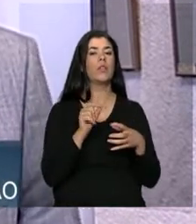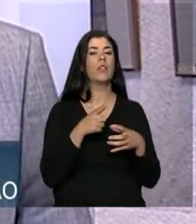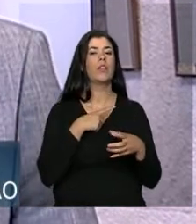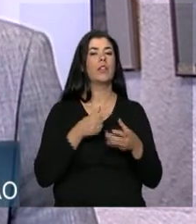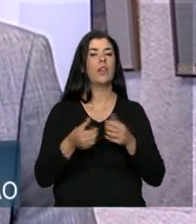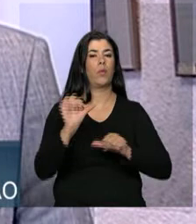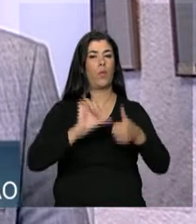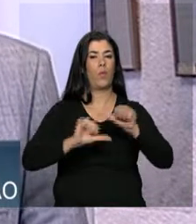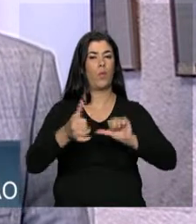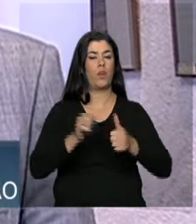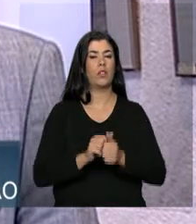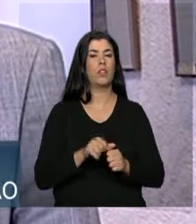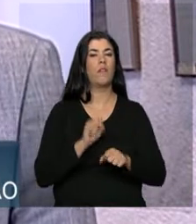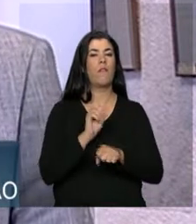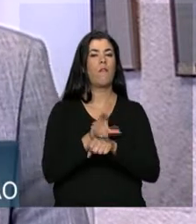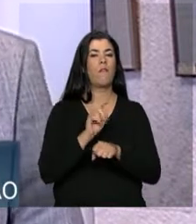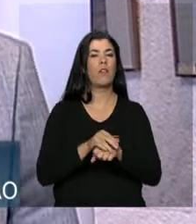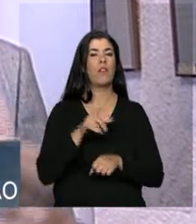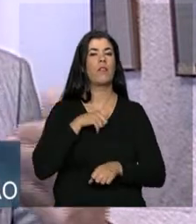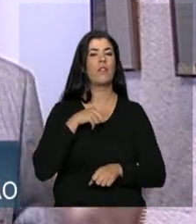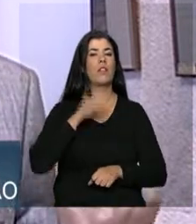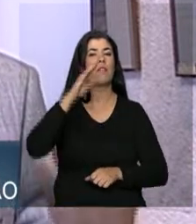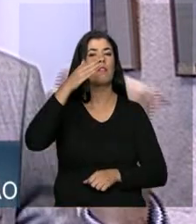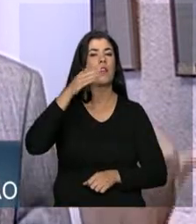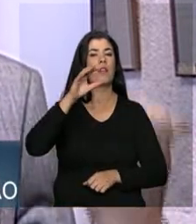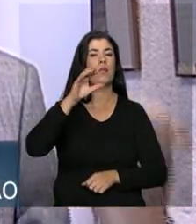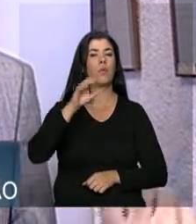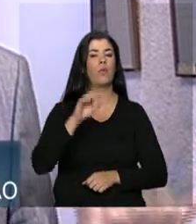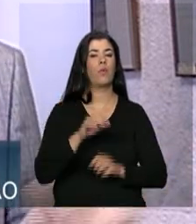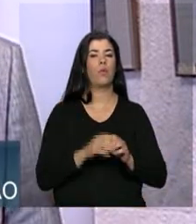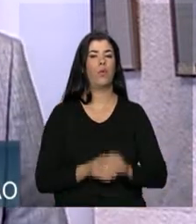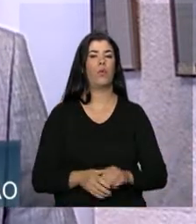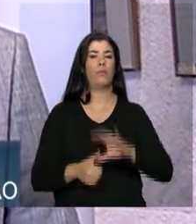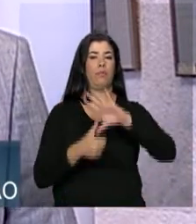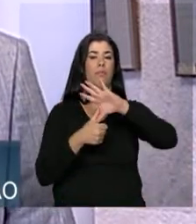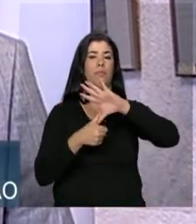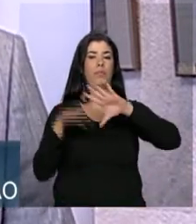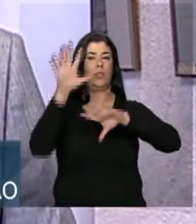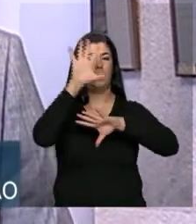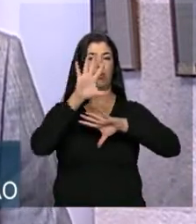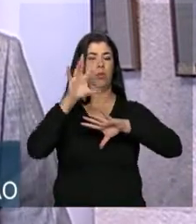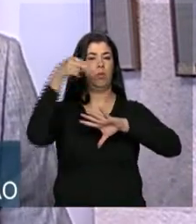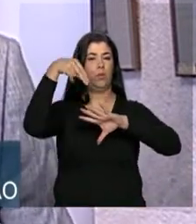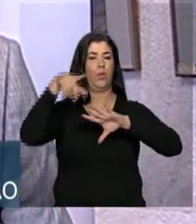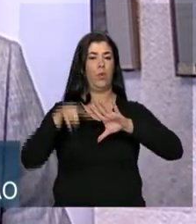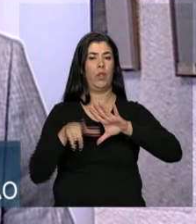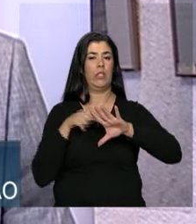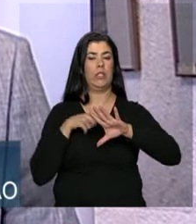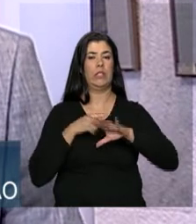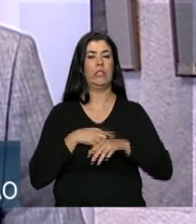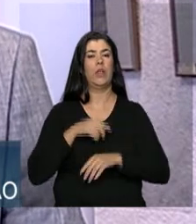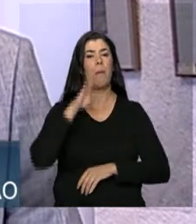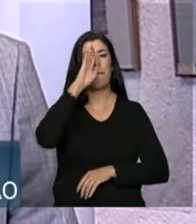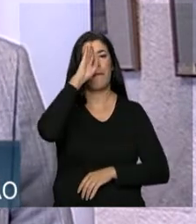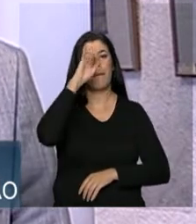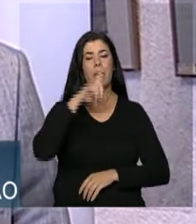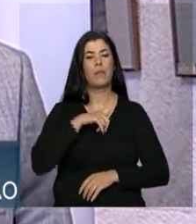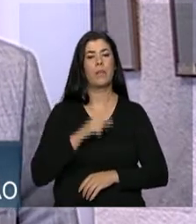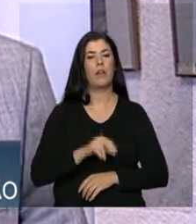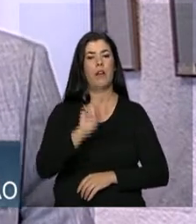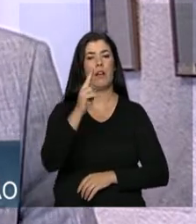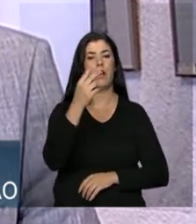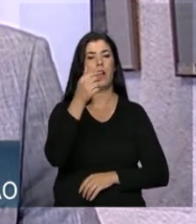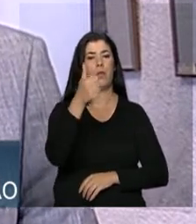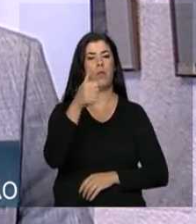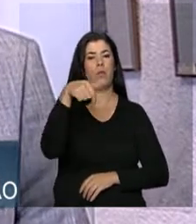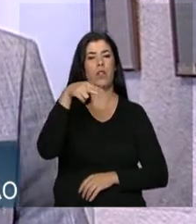vírus que circularam no hemisfério norte no inverno deles. Portanto, nós temos os 3 principais vírus, o